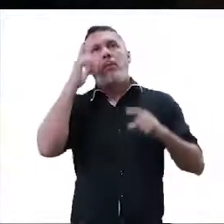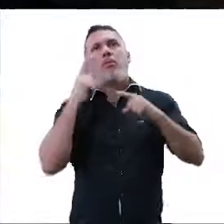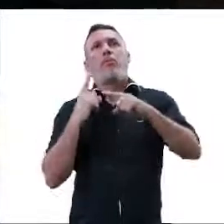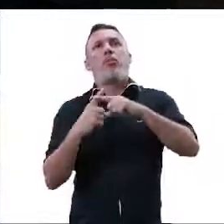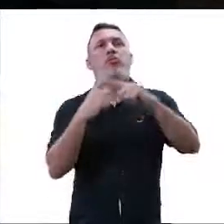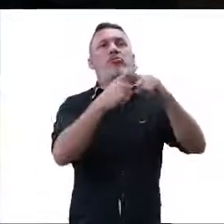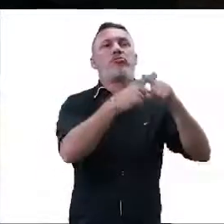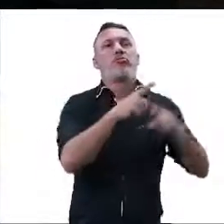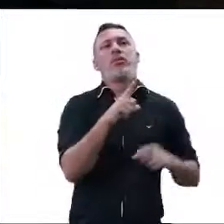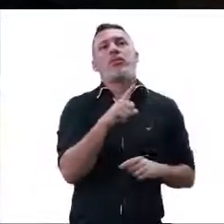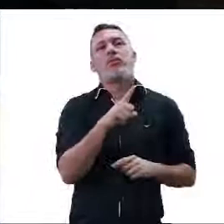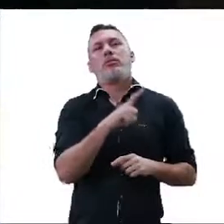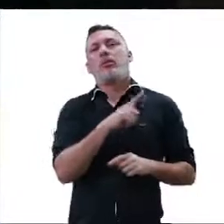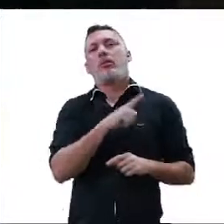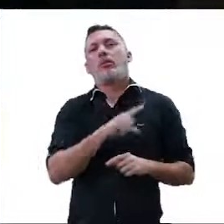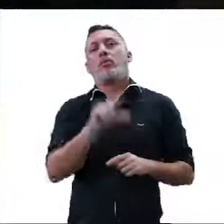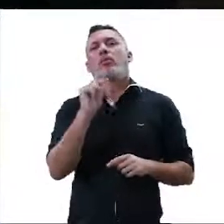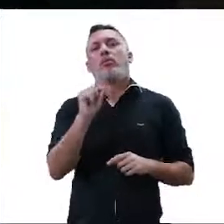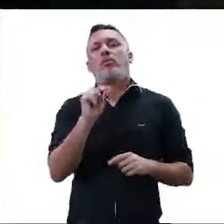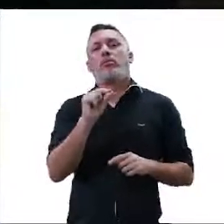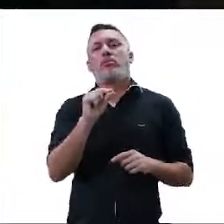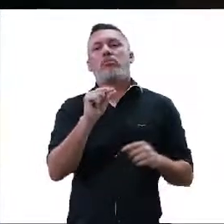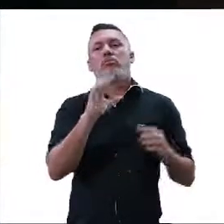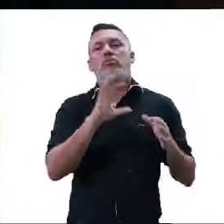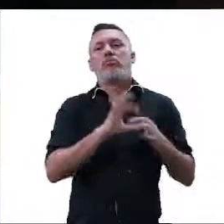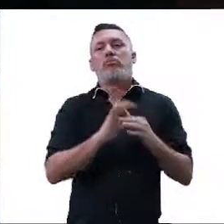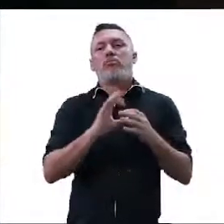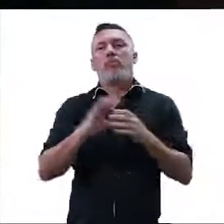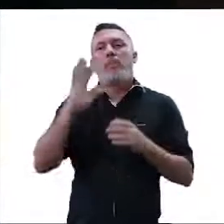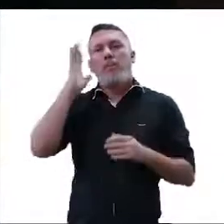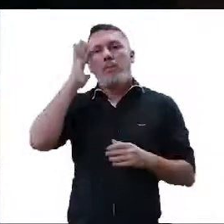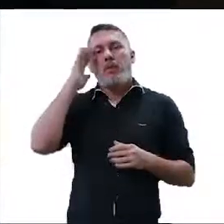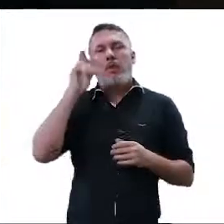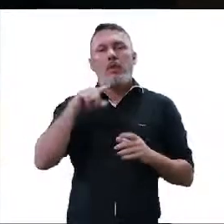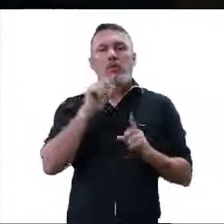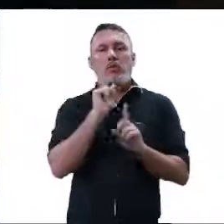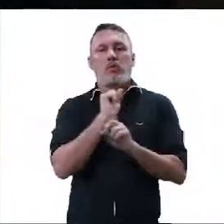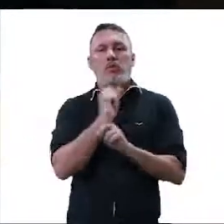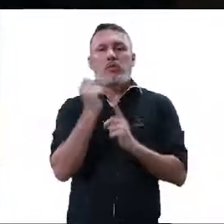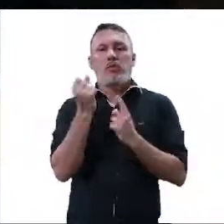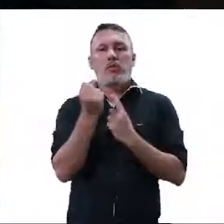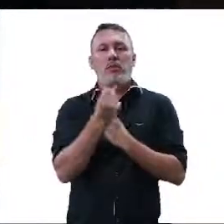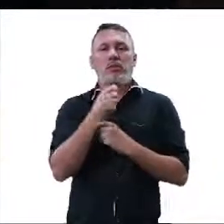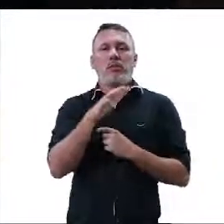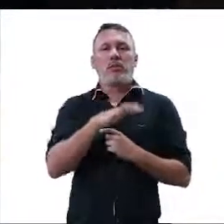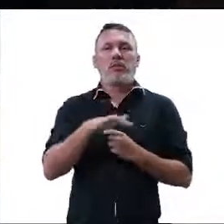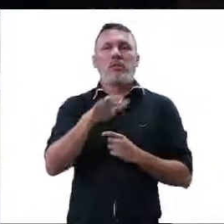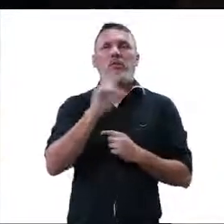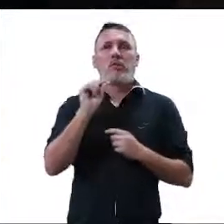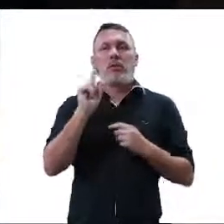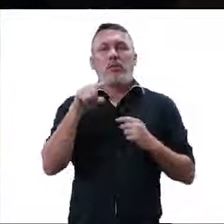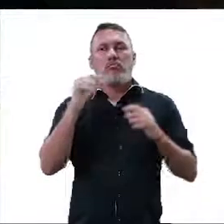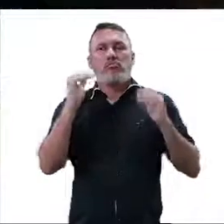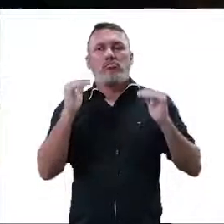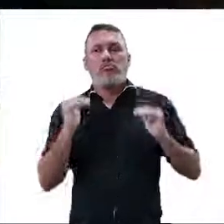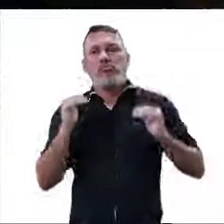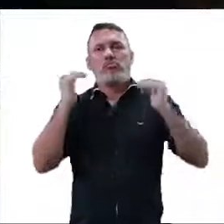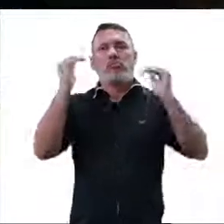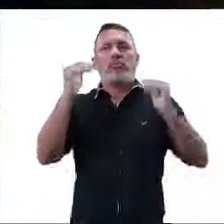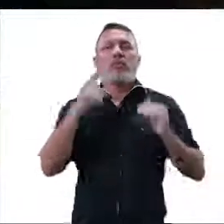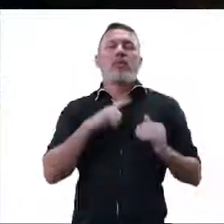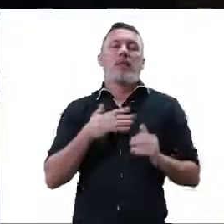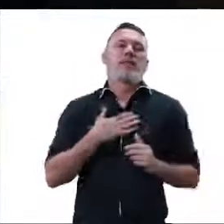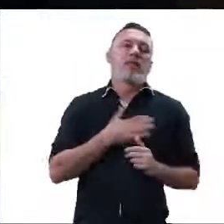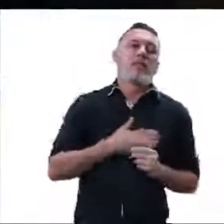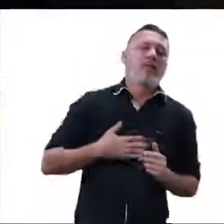estamos pensando numa sociedade plena na satisfação